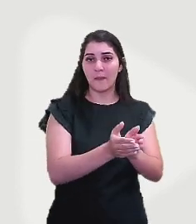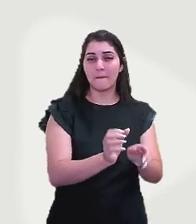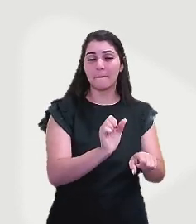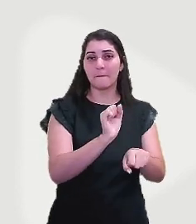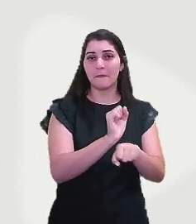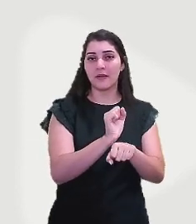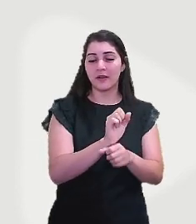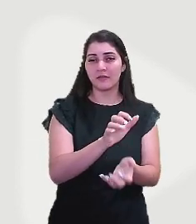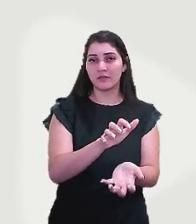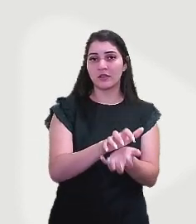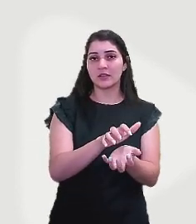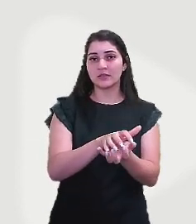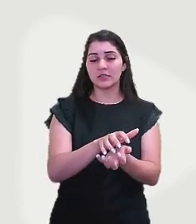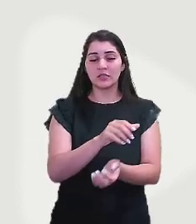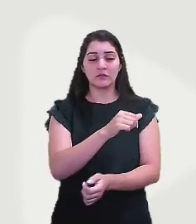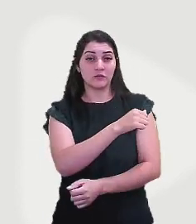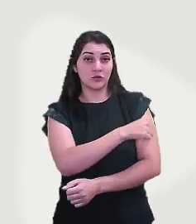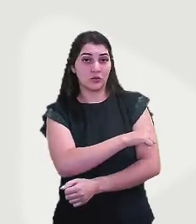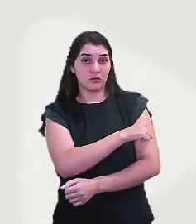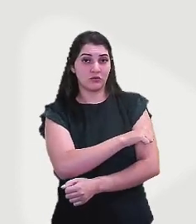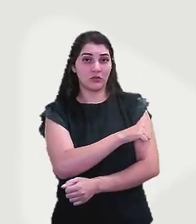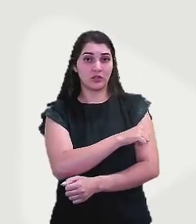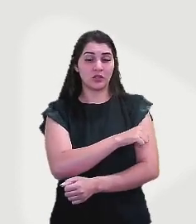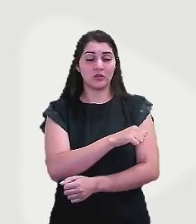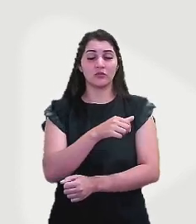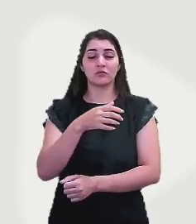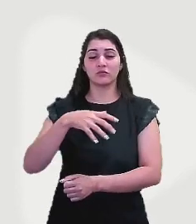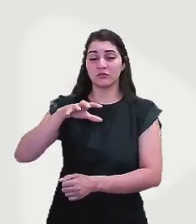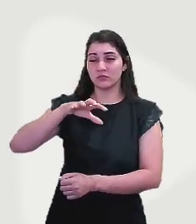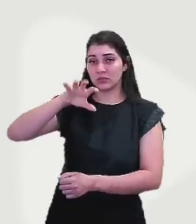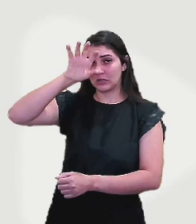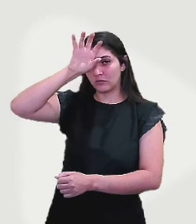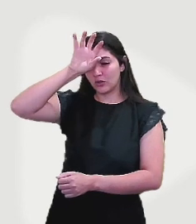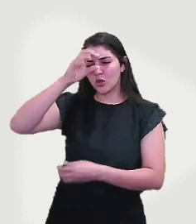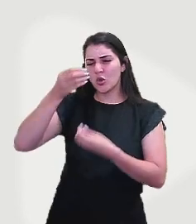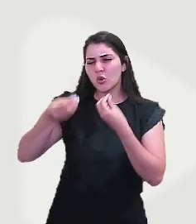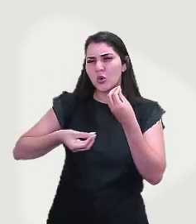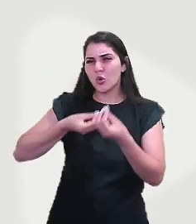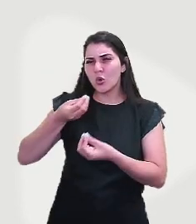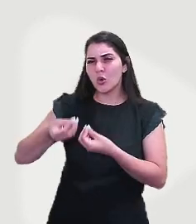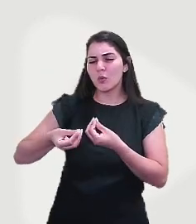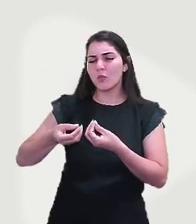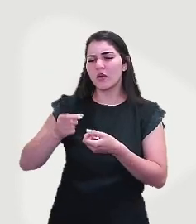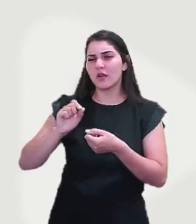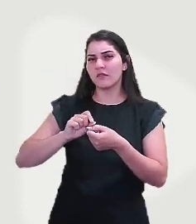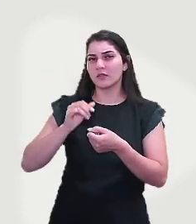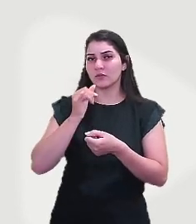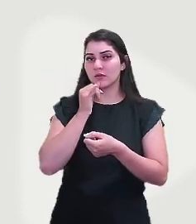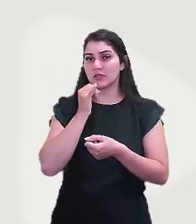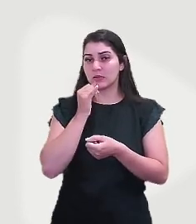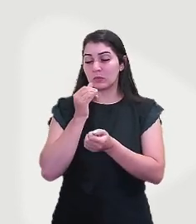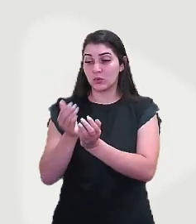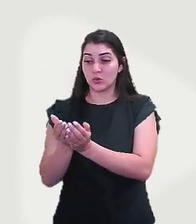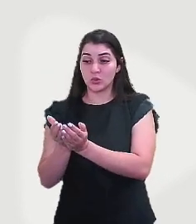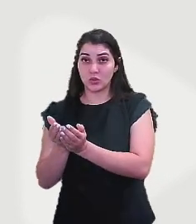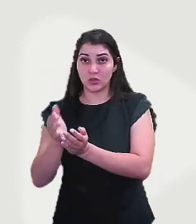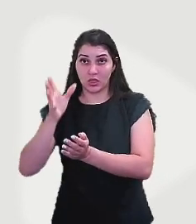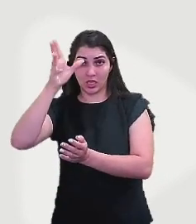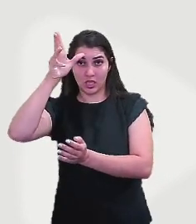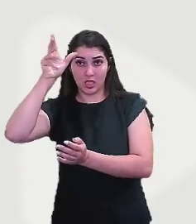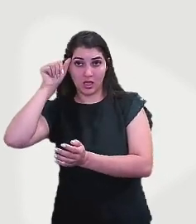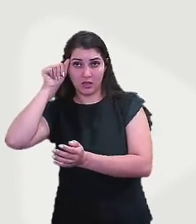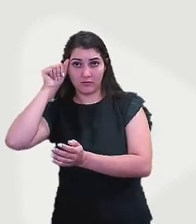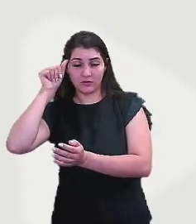Janeiro, Salvador, e como era feito. Imagina essa logística, a retirada da África para